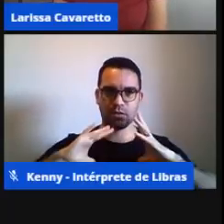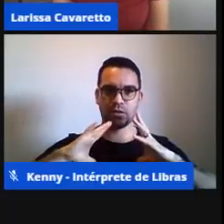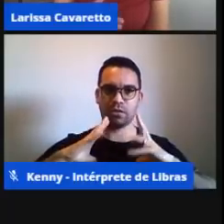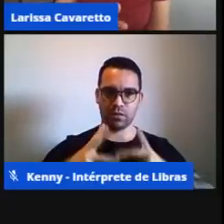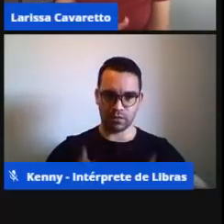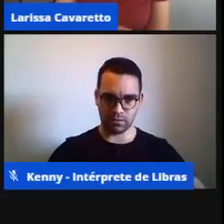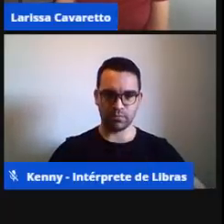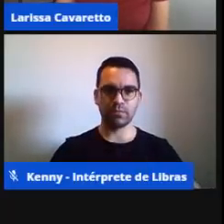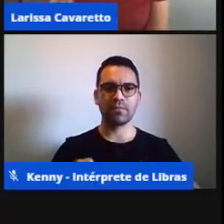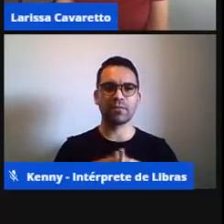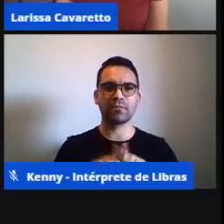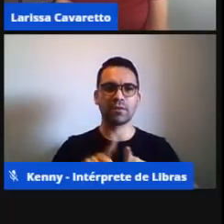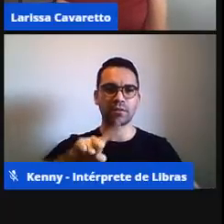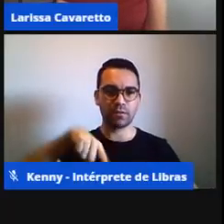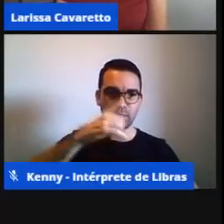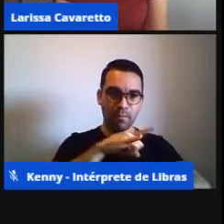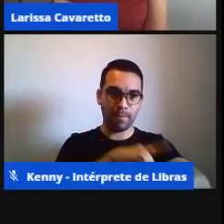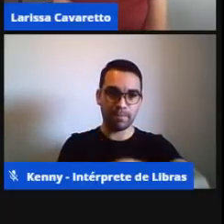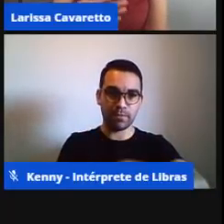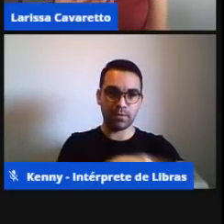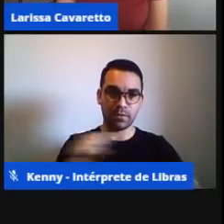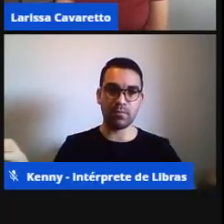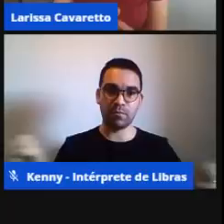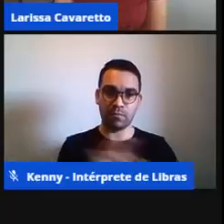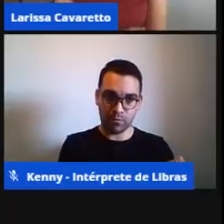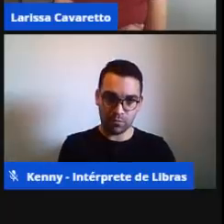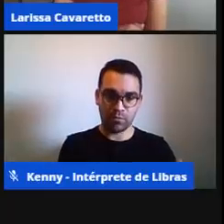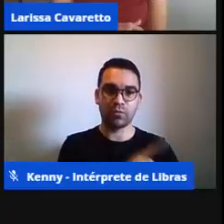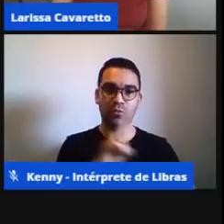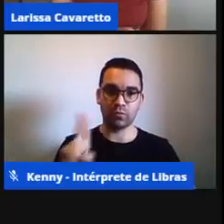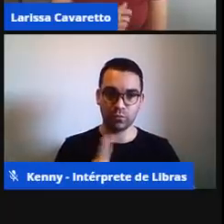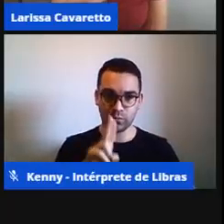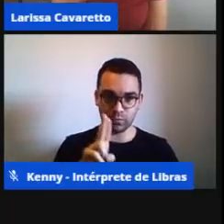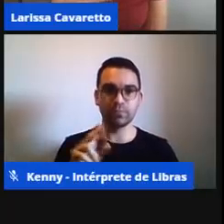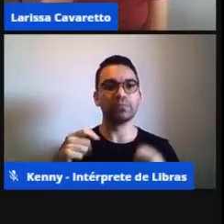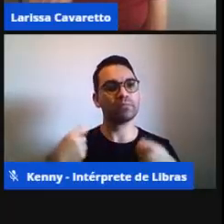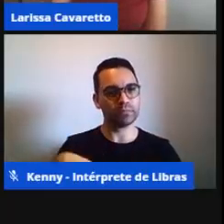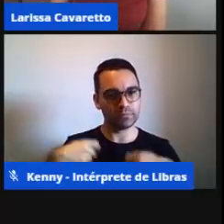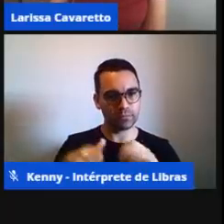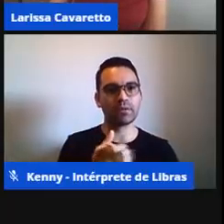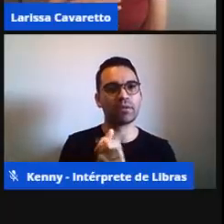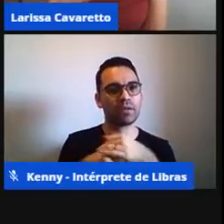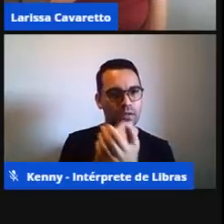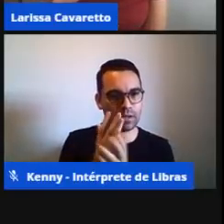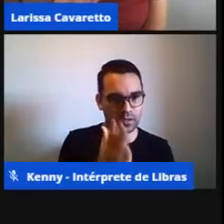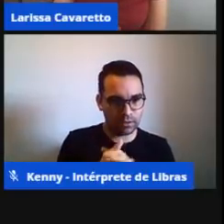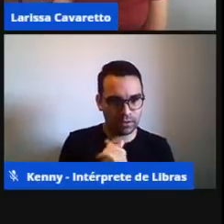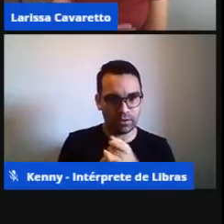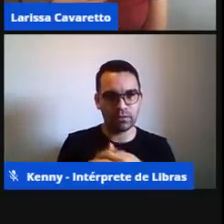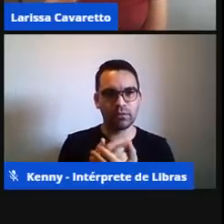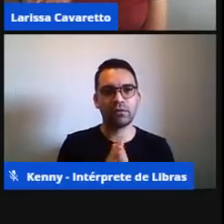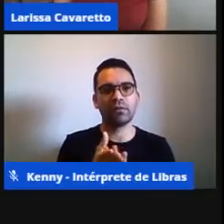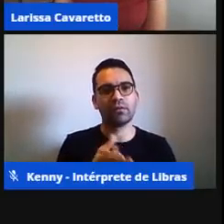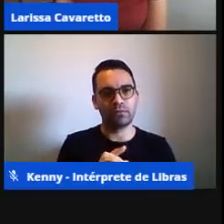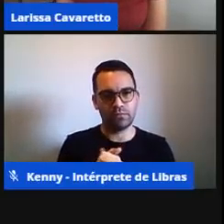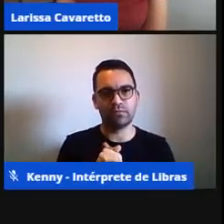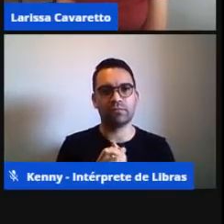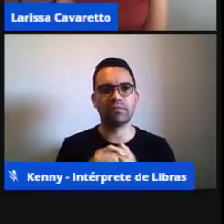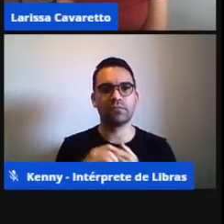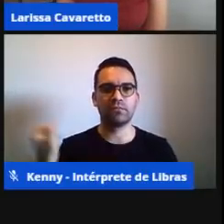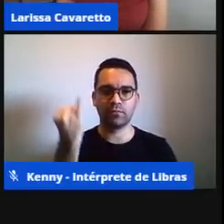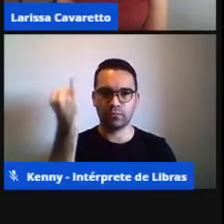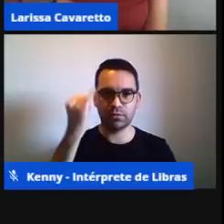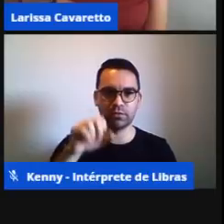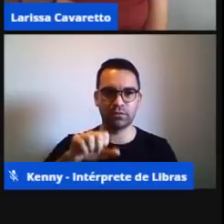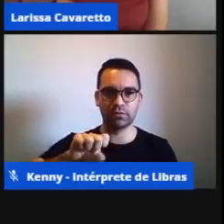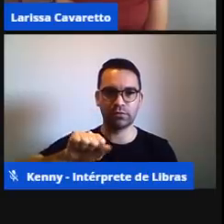utilizar o banheiro, lavar a mão com água e sabão. Então, se a gente tiver mais pontos com torneira, com água potável disponível